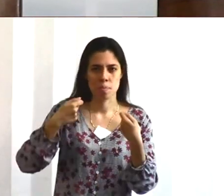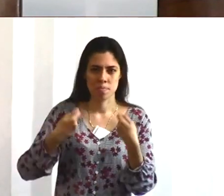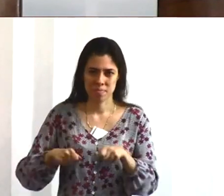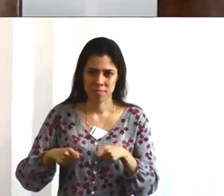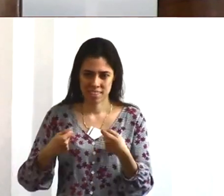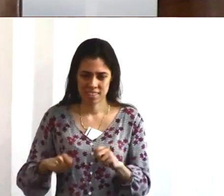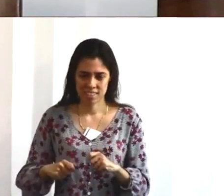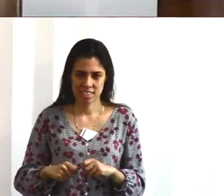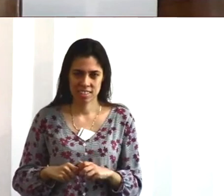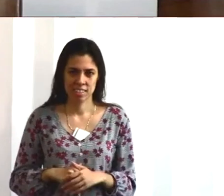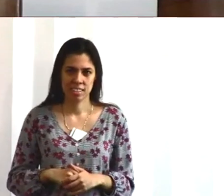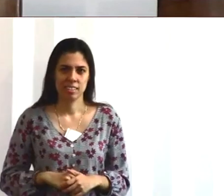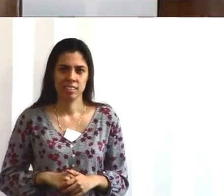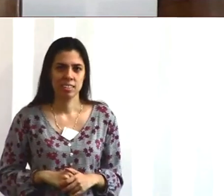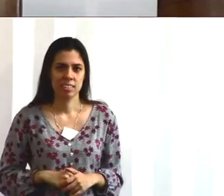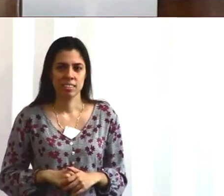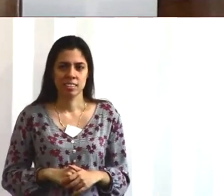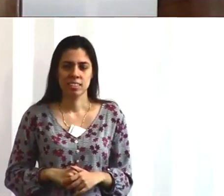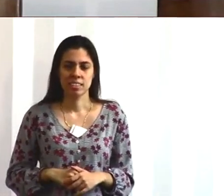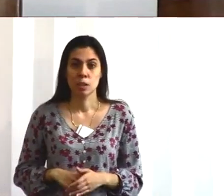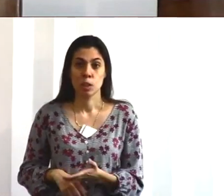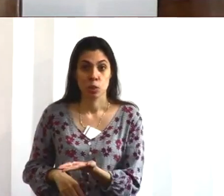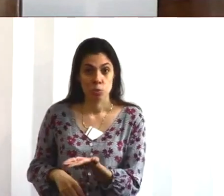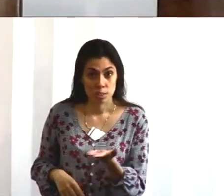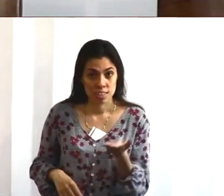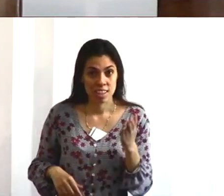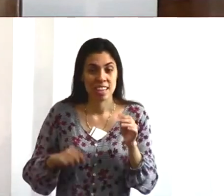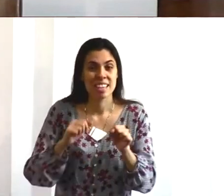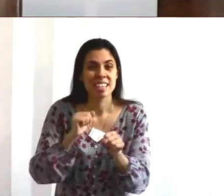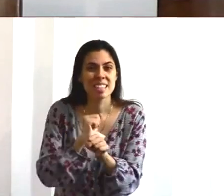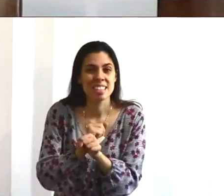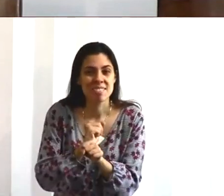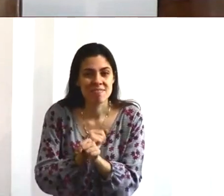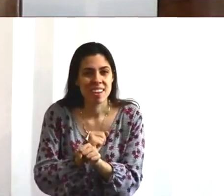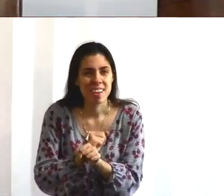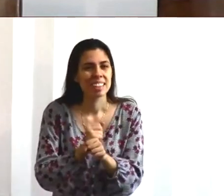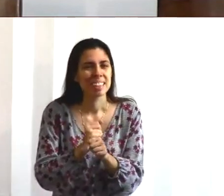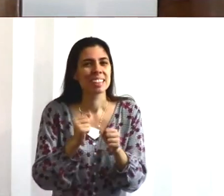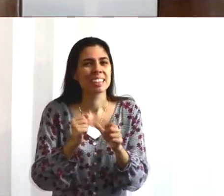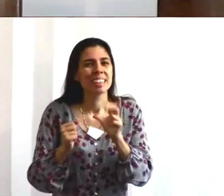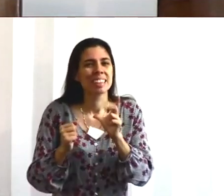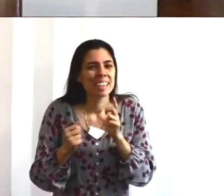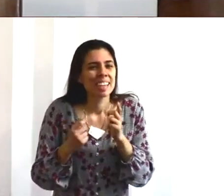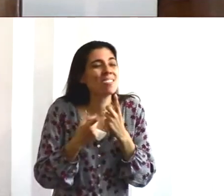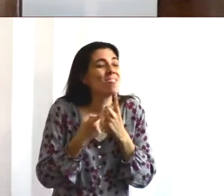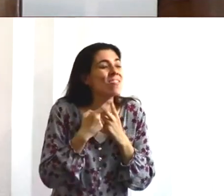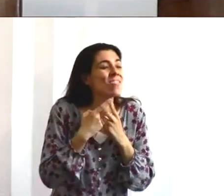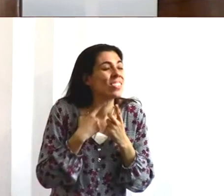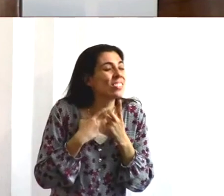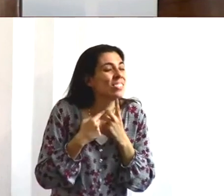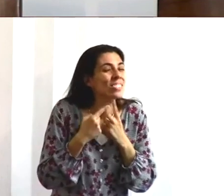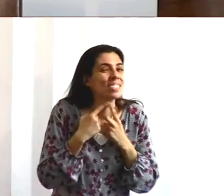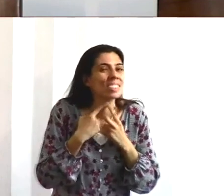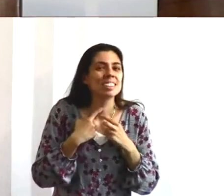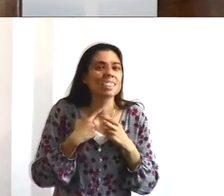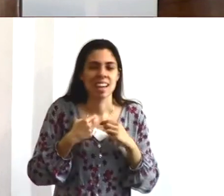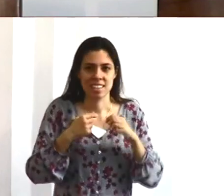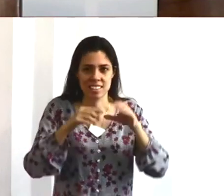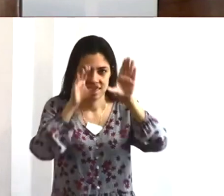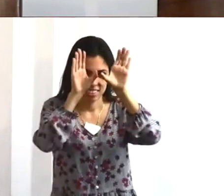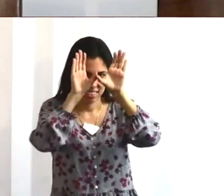local que nós almejamos, um local lindo que nós queremos habitar, como as crianças